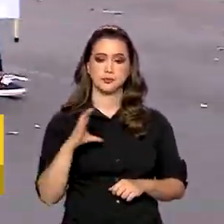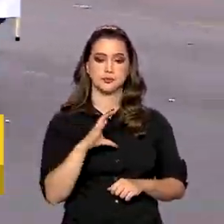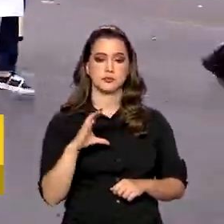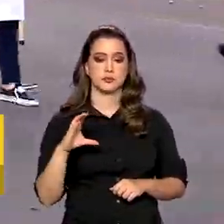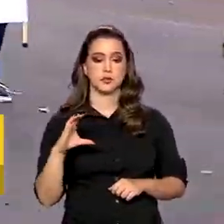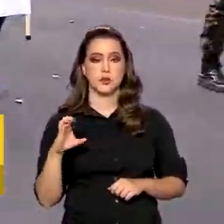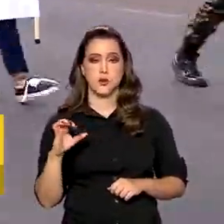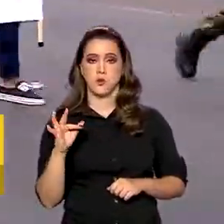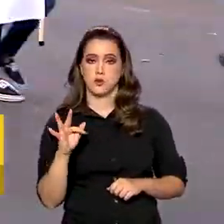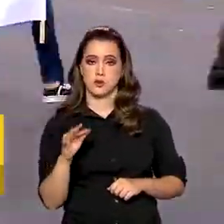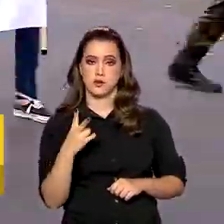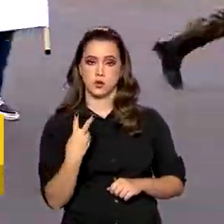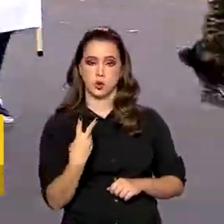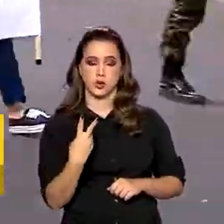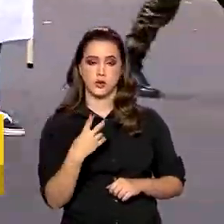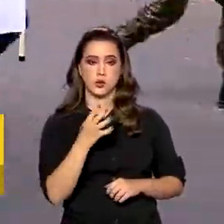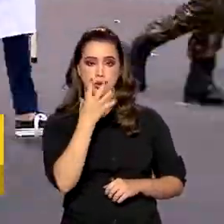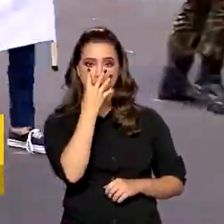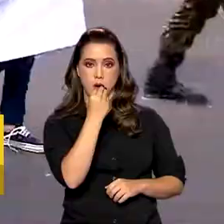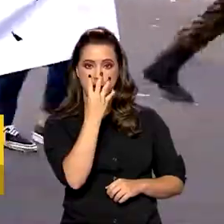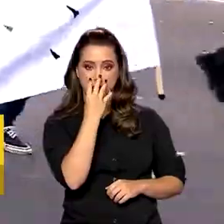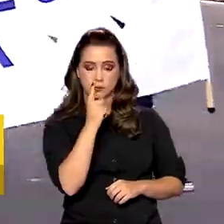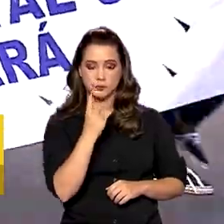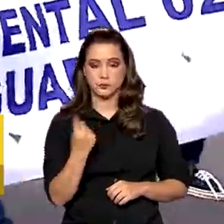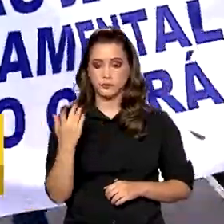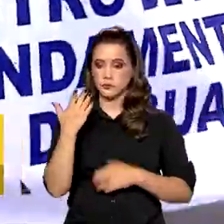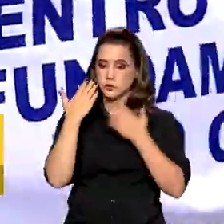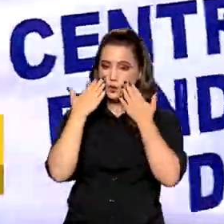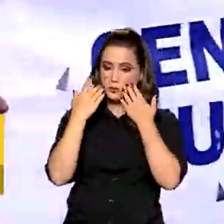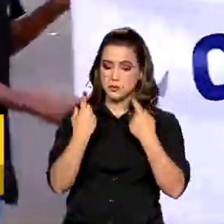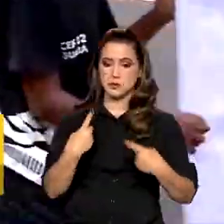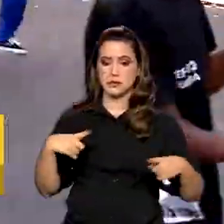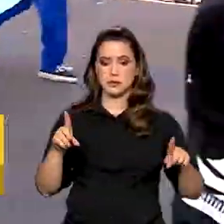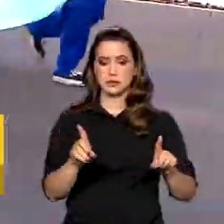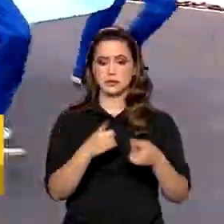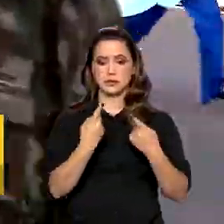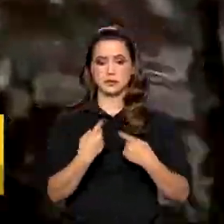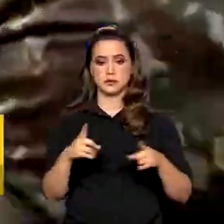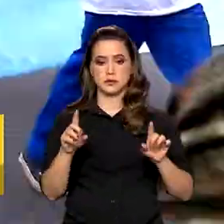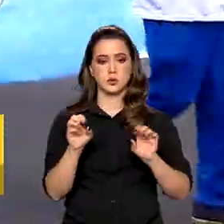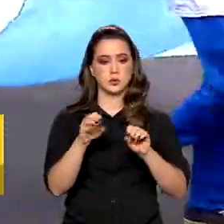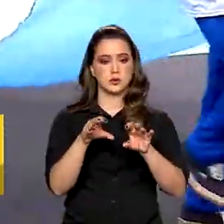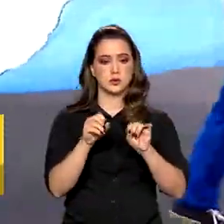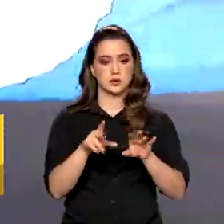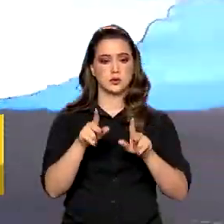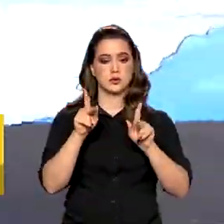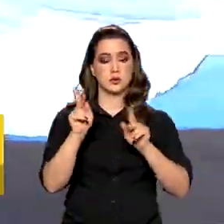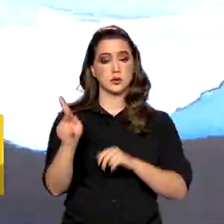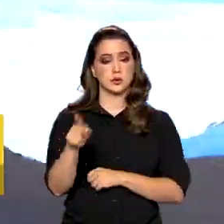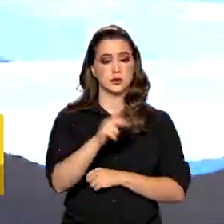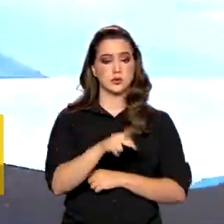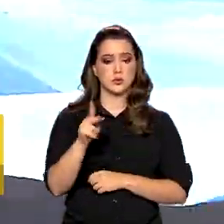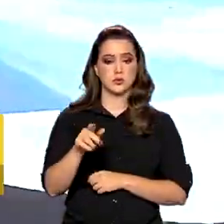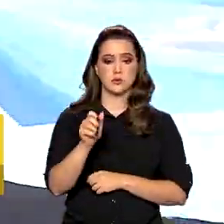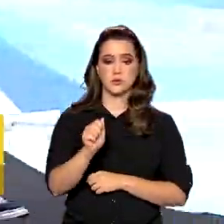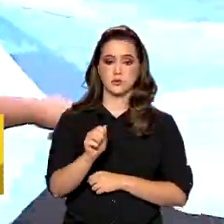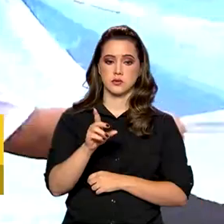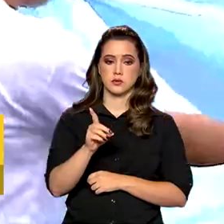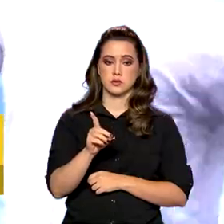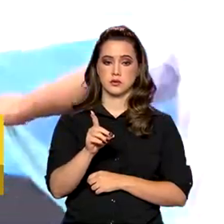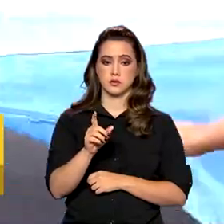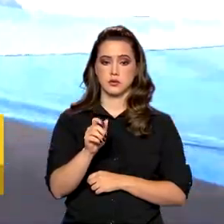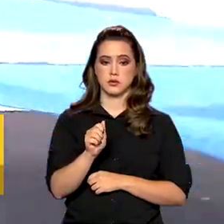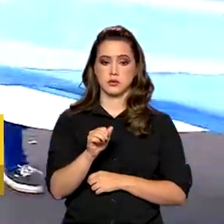2 do Guará apresenta, neste momento, a banda da escola, sob orientação dos professores Adailton da Cunha e